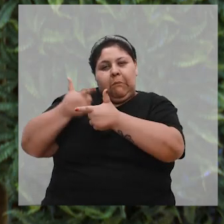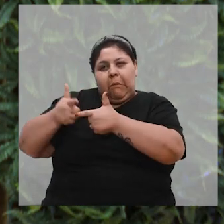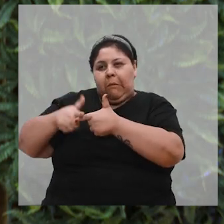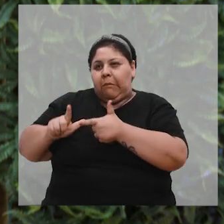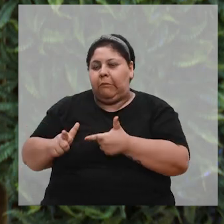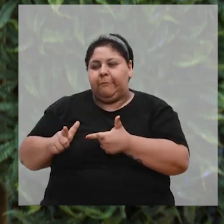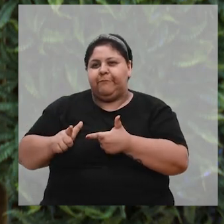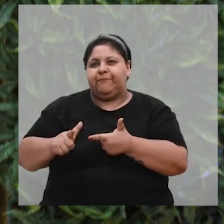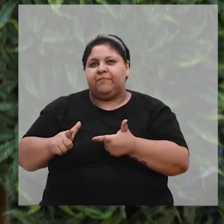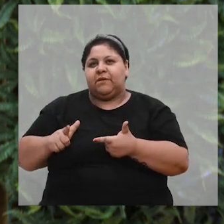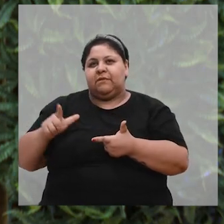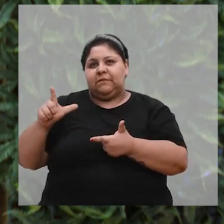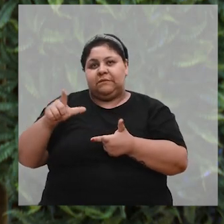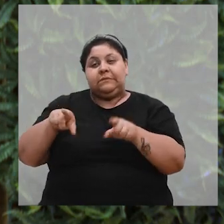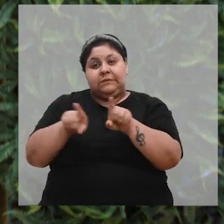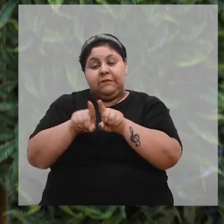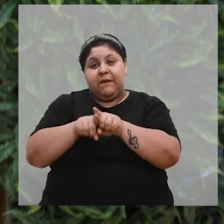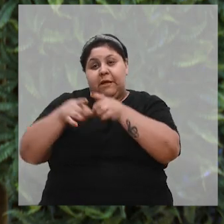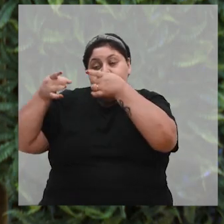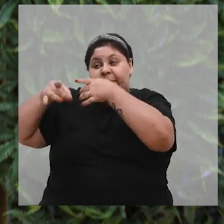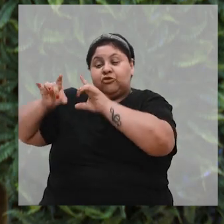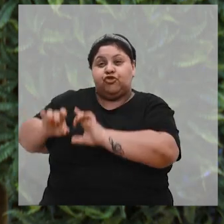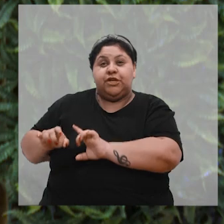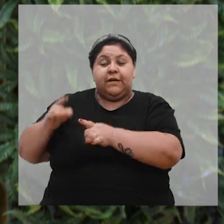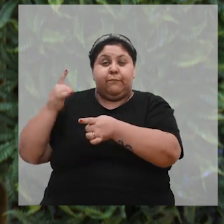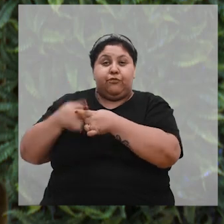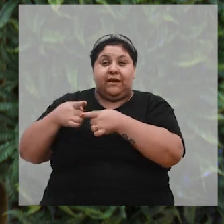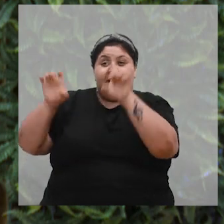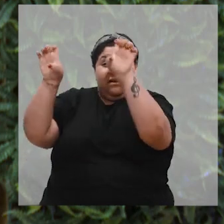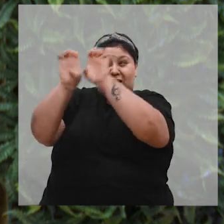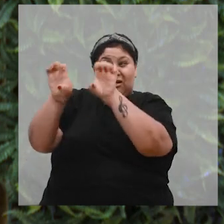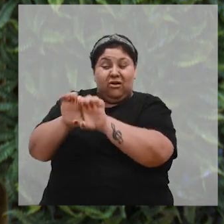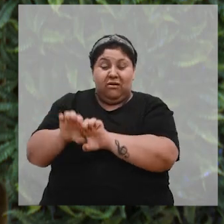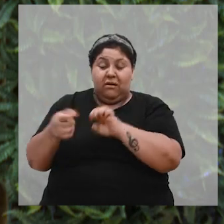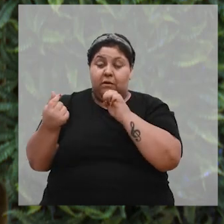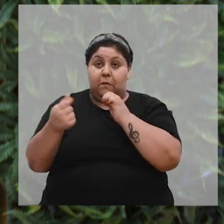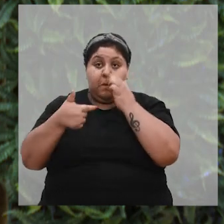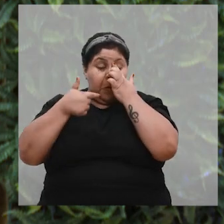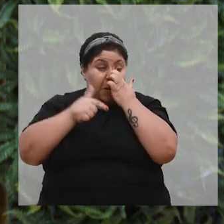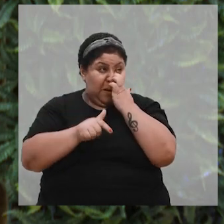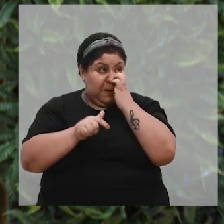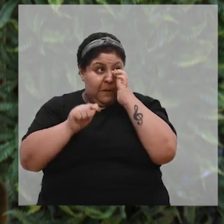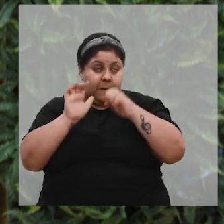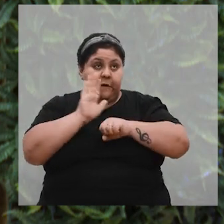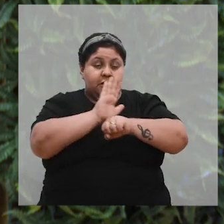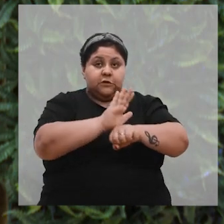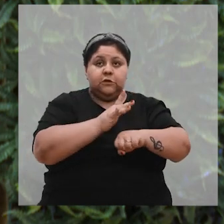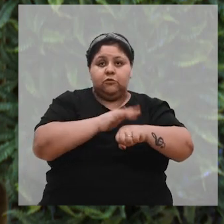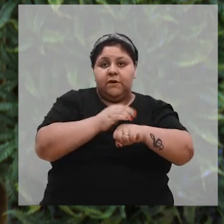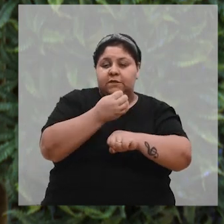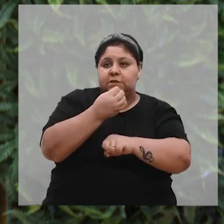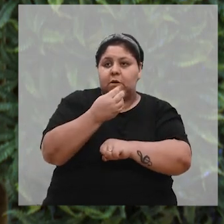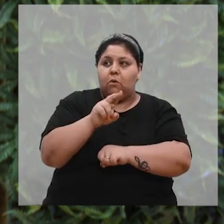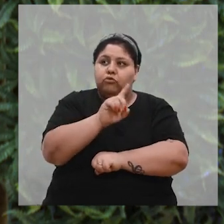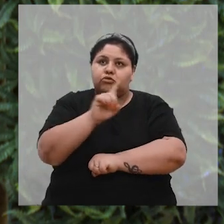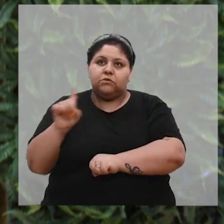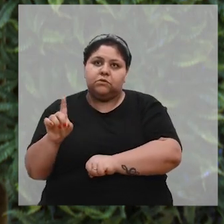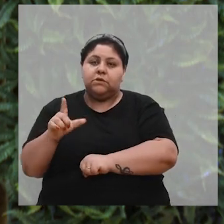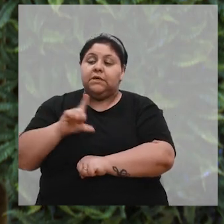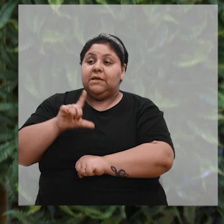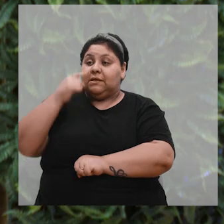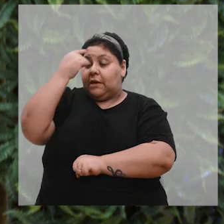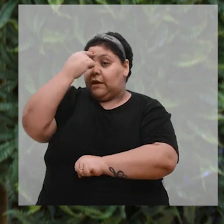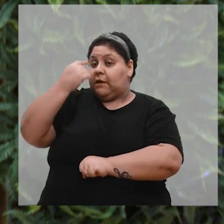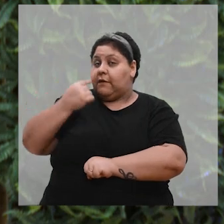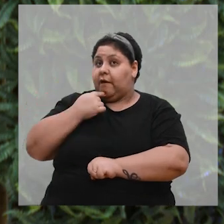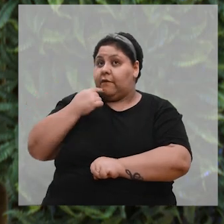vezes acaba estruturando nessa questão do tratamento oncológico. Alguns conseguem auxílio doença, outros não conseguem. Temos um